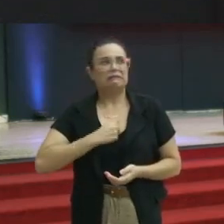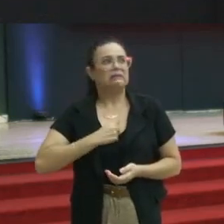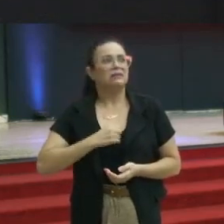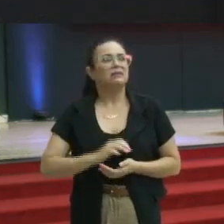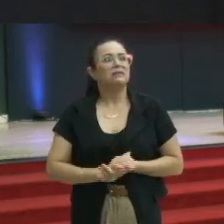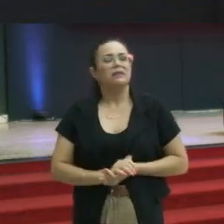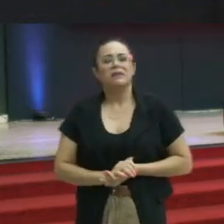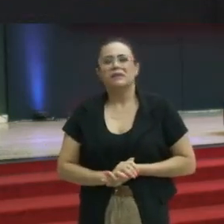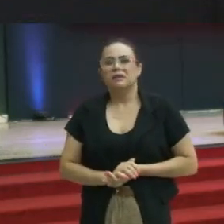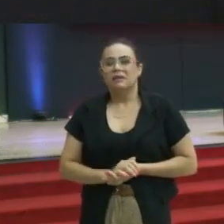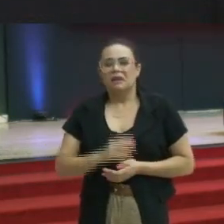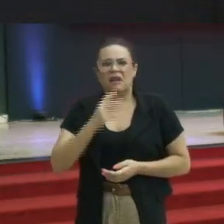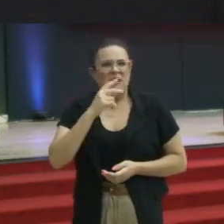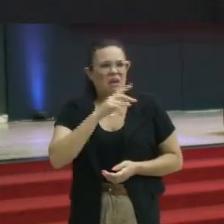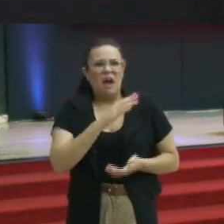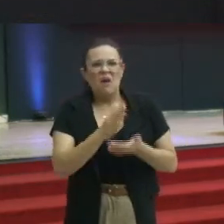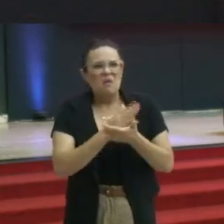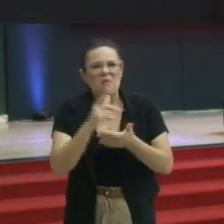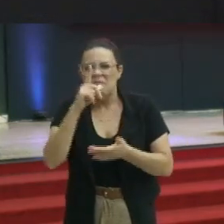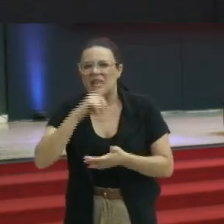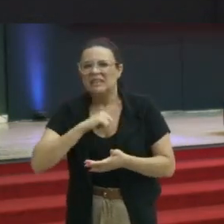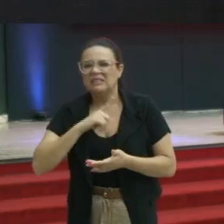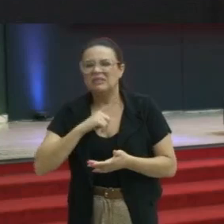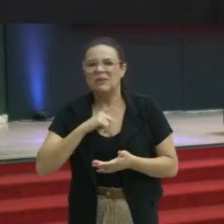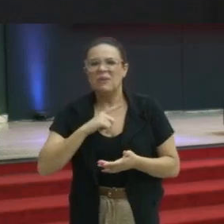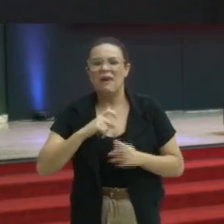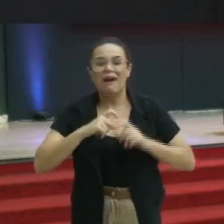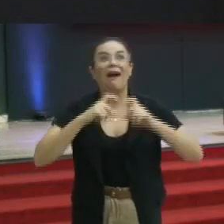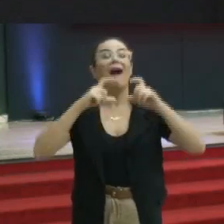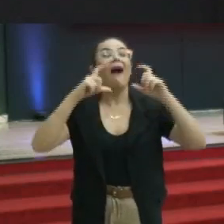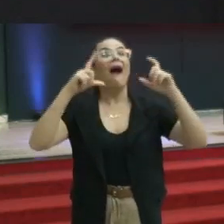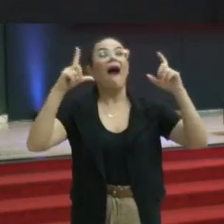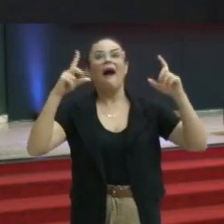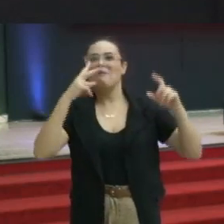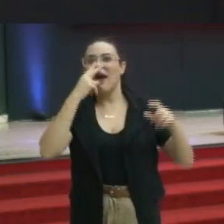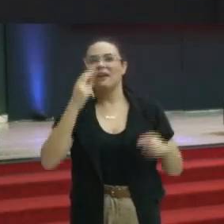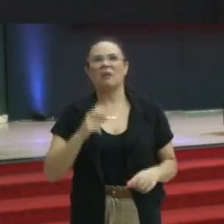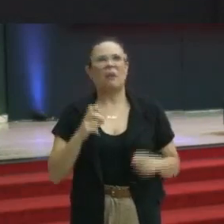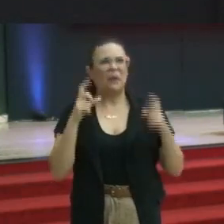acordam, parece que tomam uma mamadeira de vinagre.